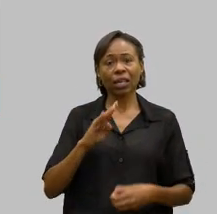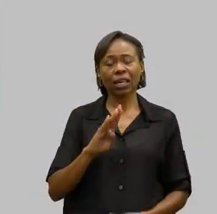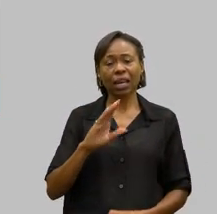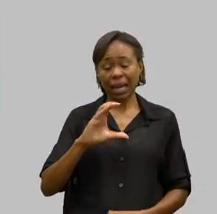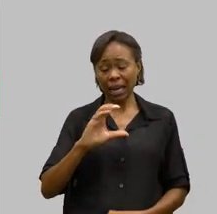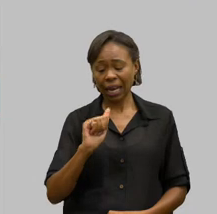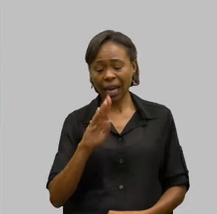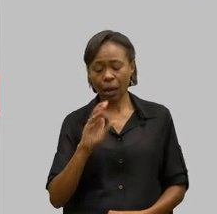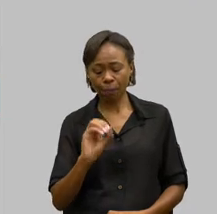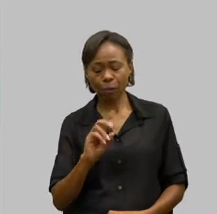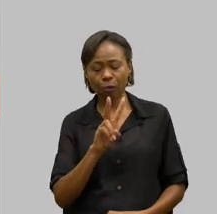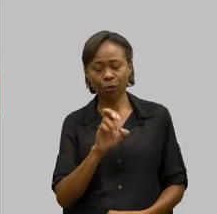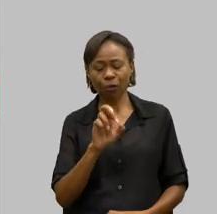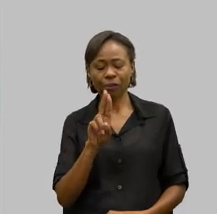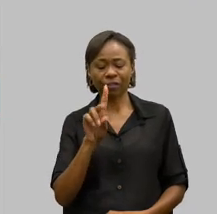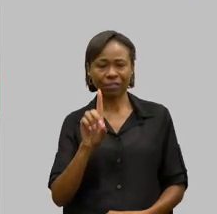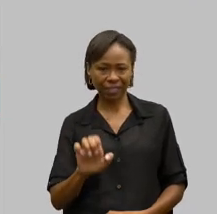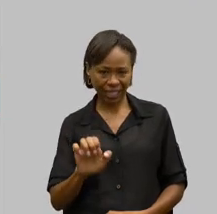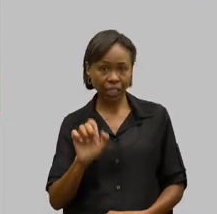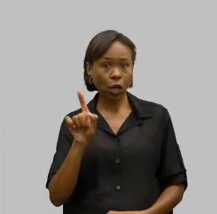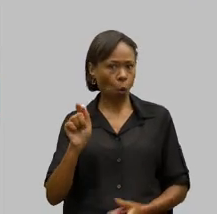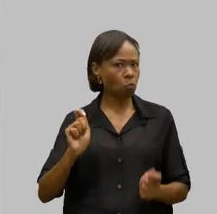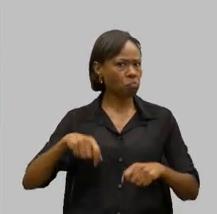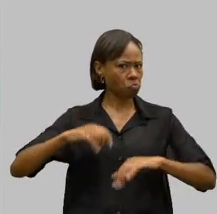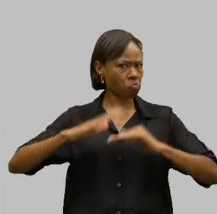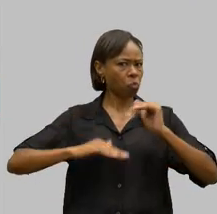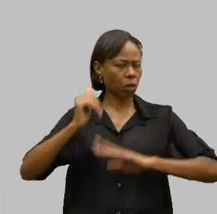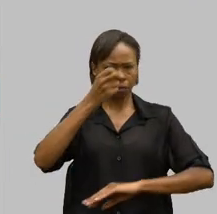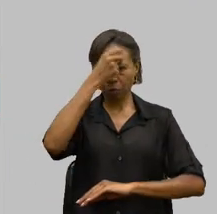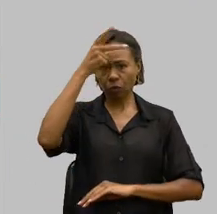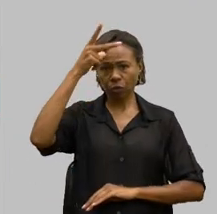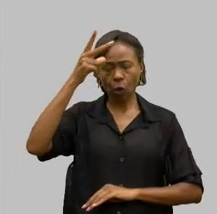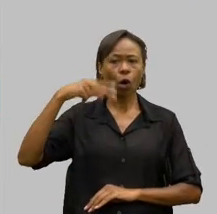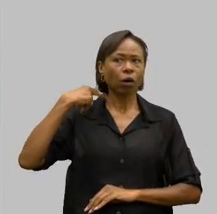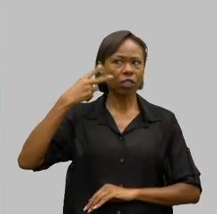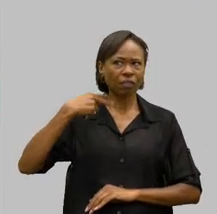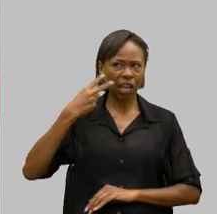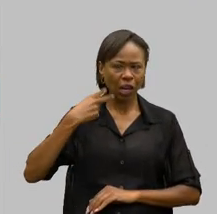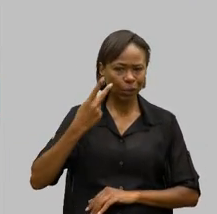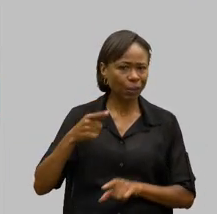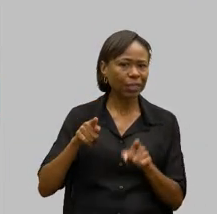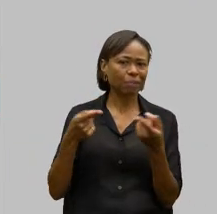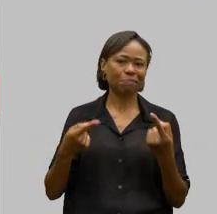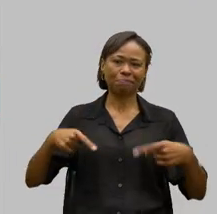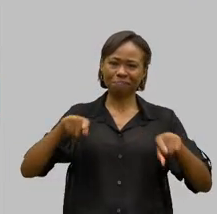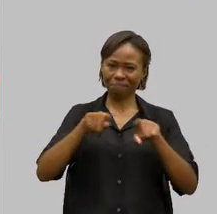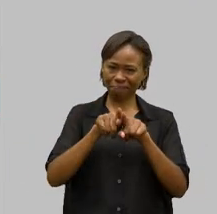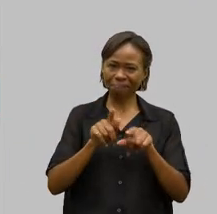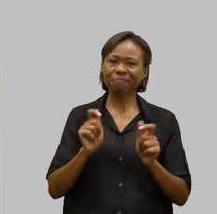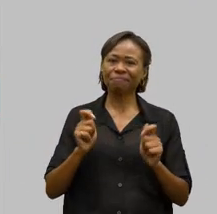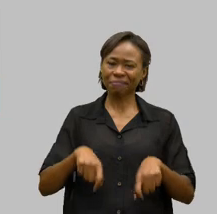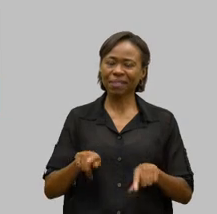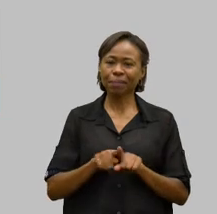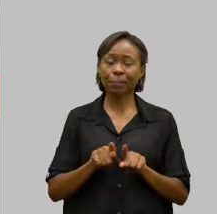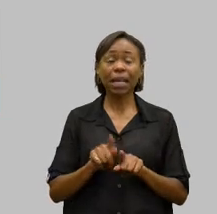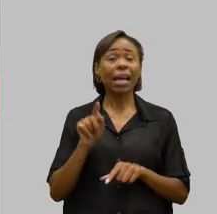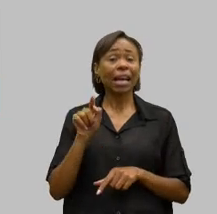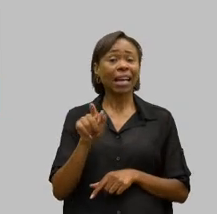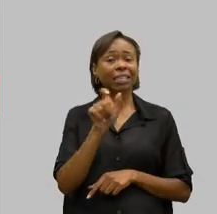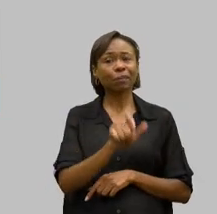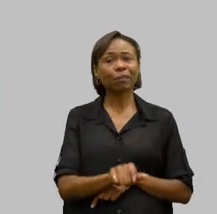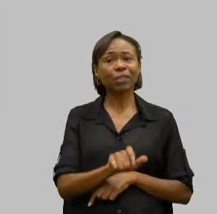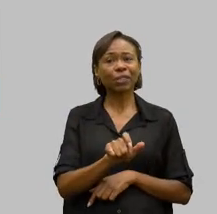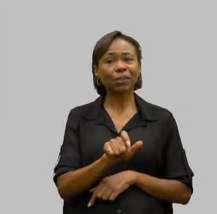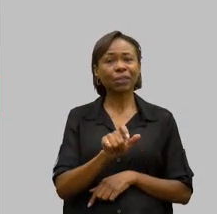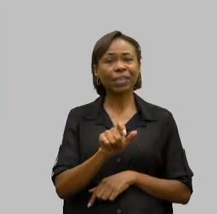bairro dos Coelhos, do competente prefeito Claudinho e do vereador Vitinho, grandes parceiros também, e dessa professora Bianca, que fez todo